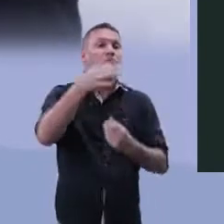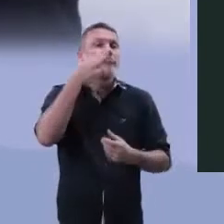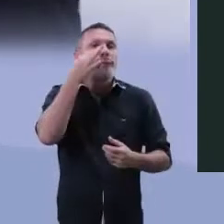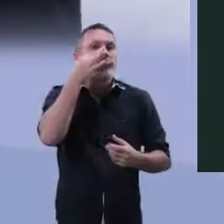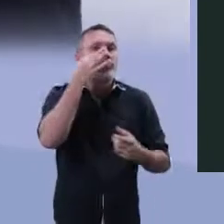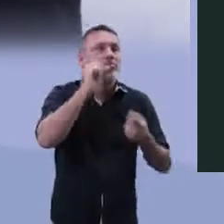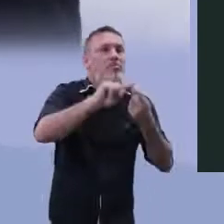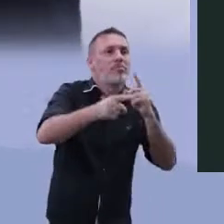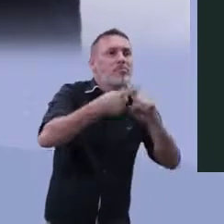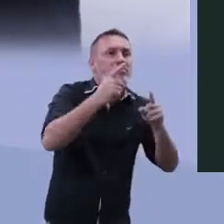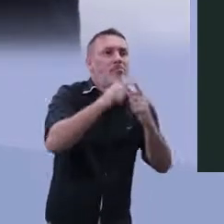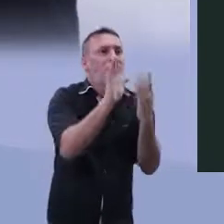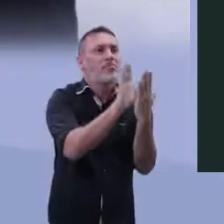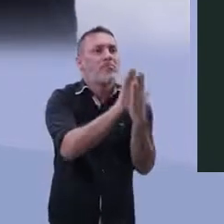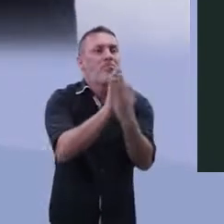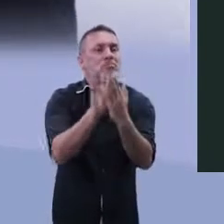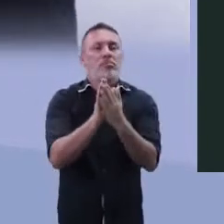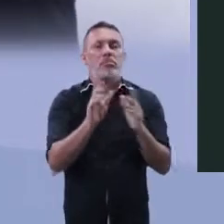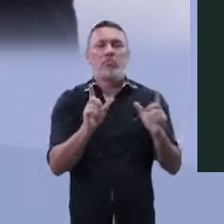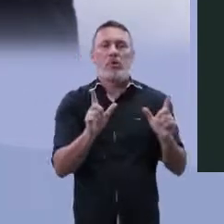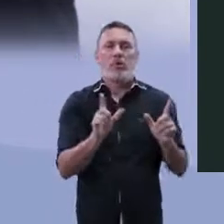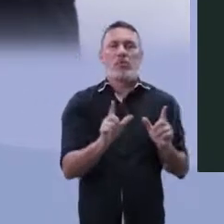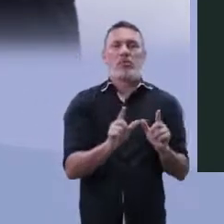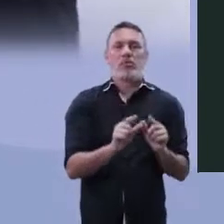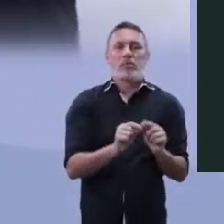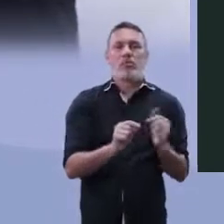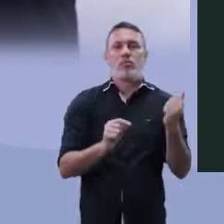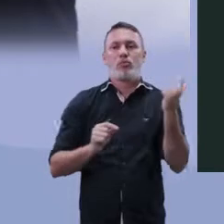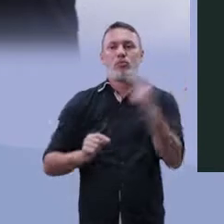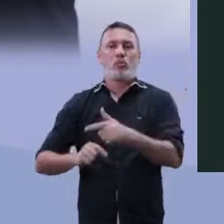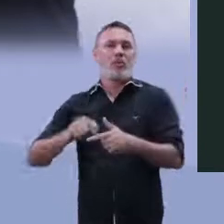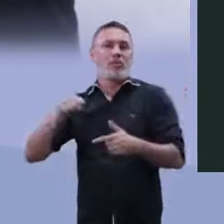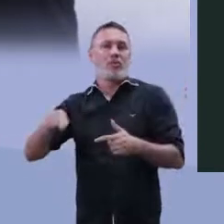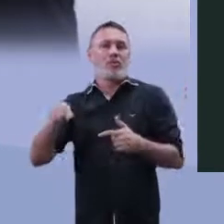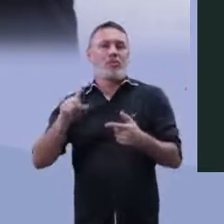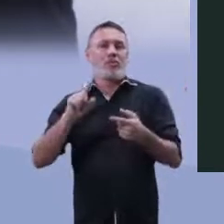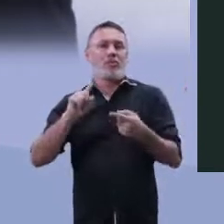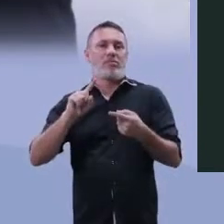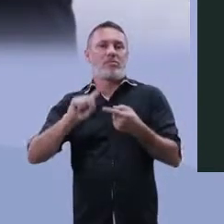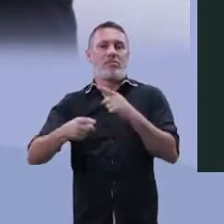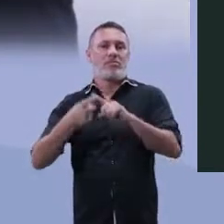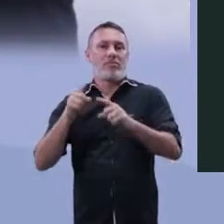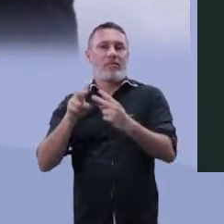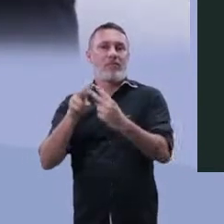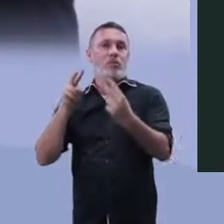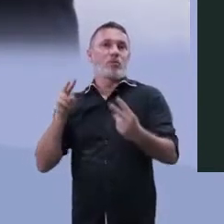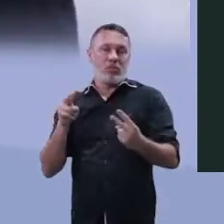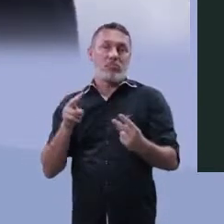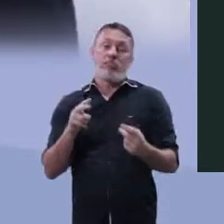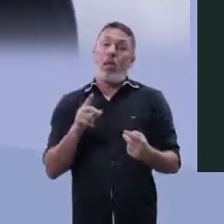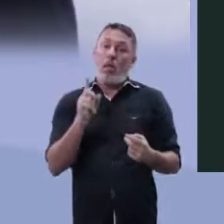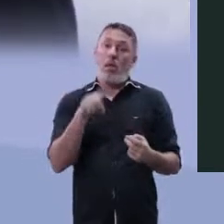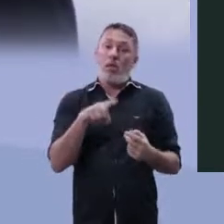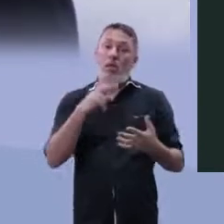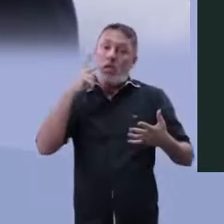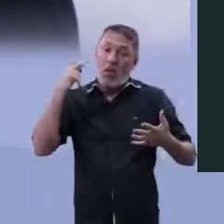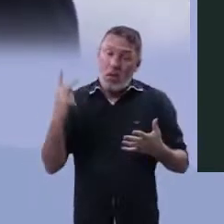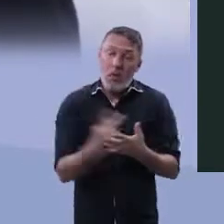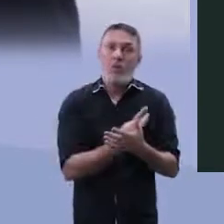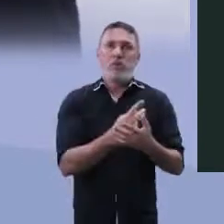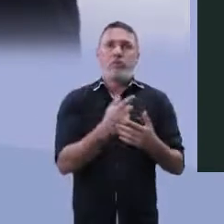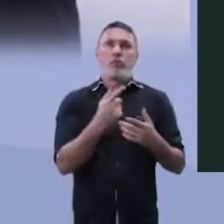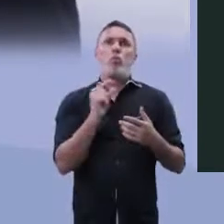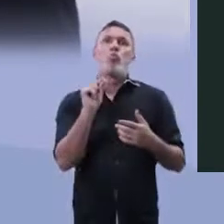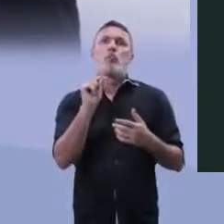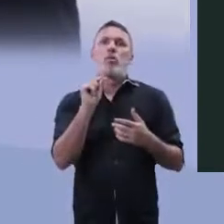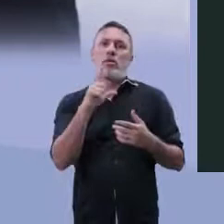grande ponto de encontro, enquanto o mundo real ele é esvaziado na sua perspectiva de construção dessas relações,